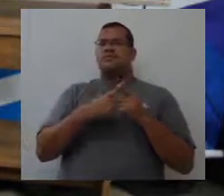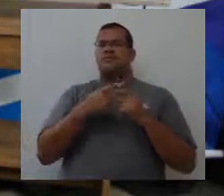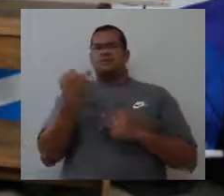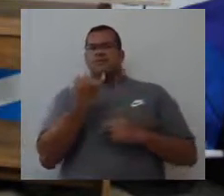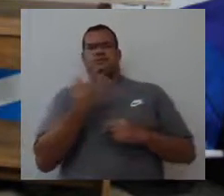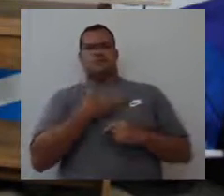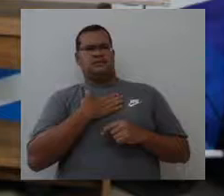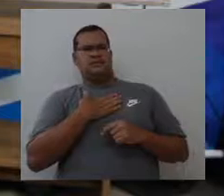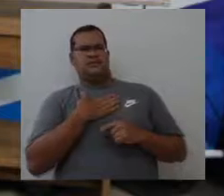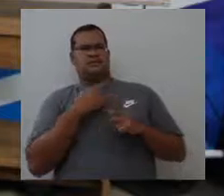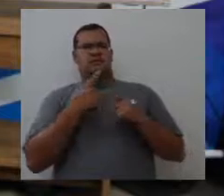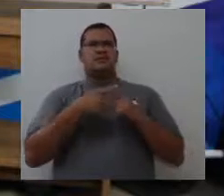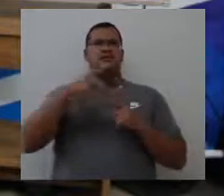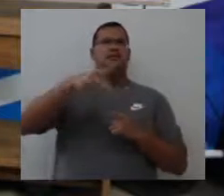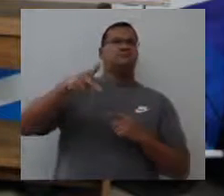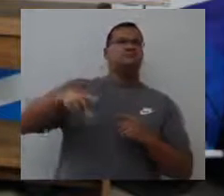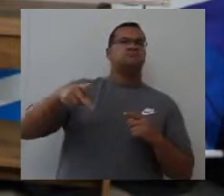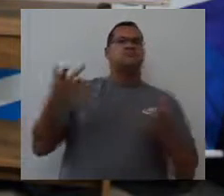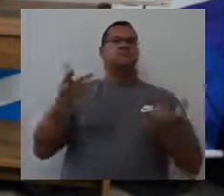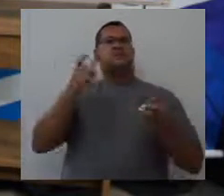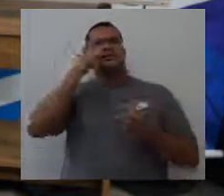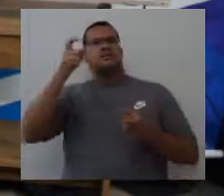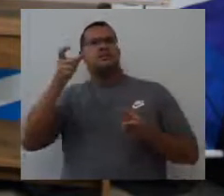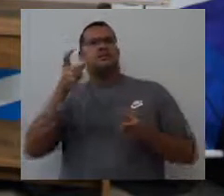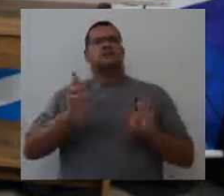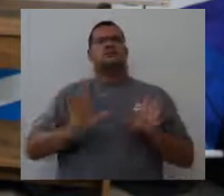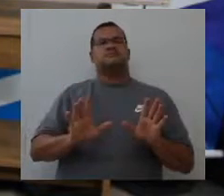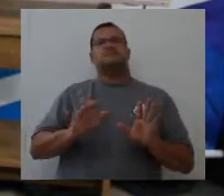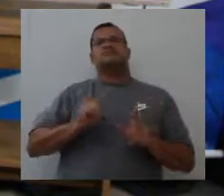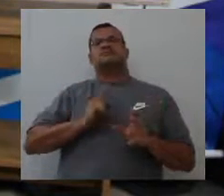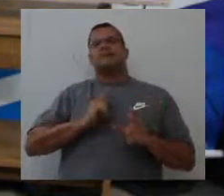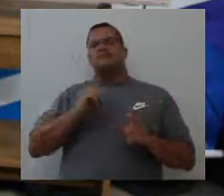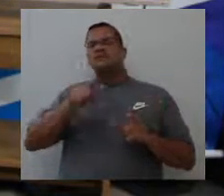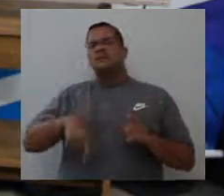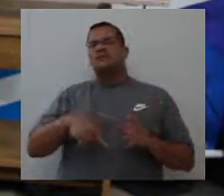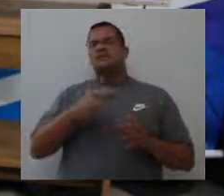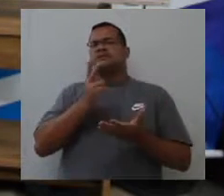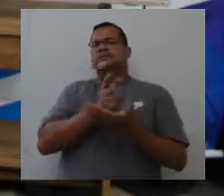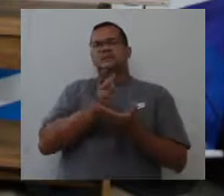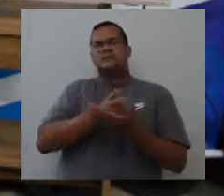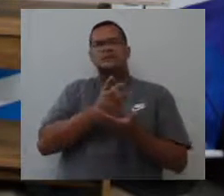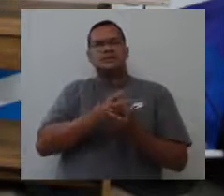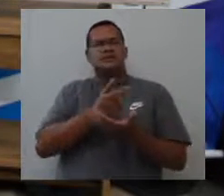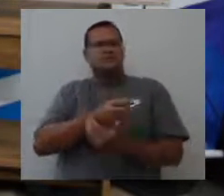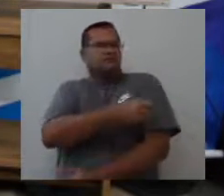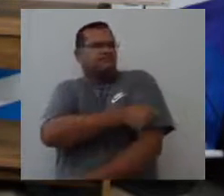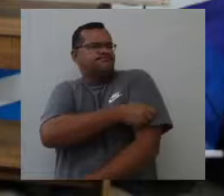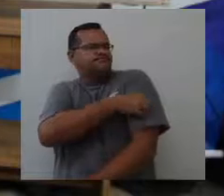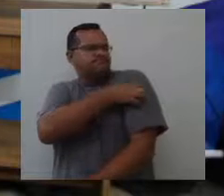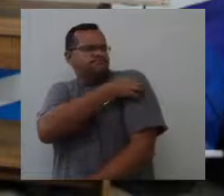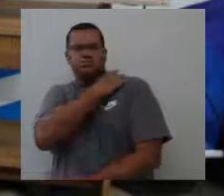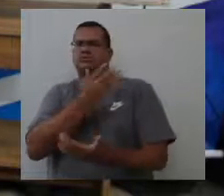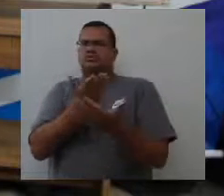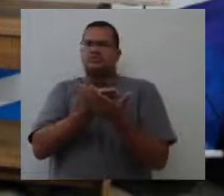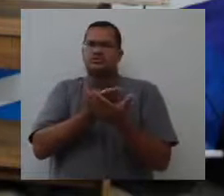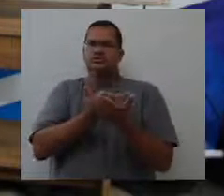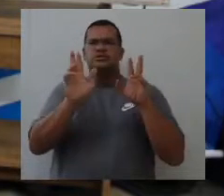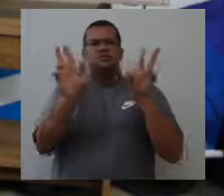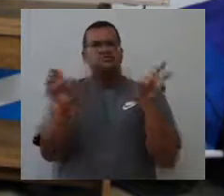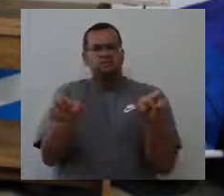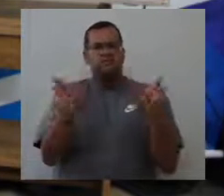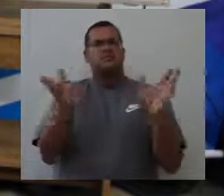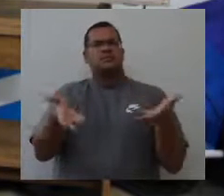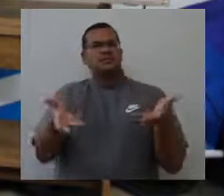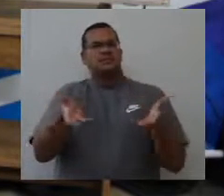mim? Professor, por que esse tema é interessante? Porque é um tema recorrente na escola desde o ensino fundamental. É um tema que vem agora